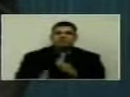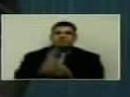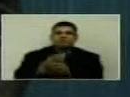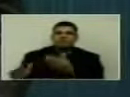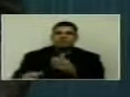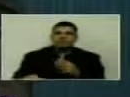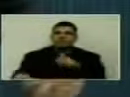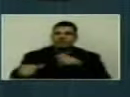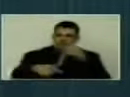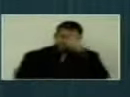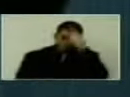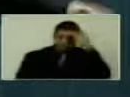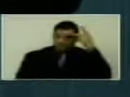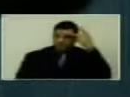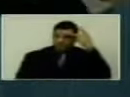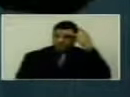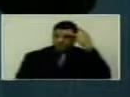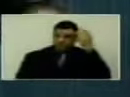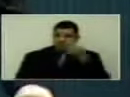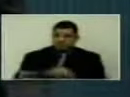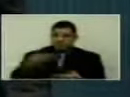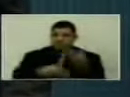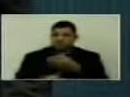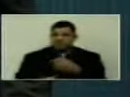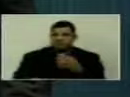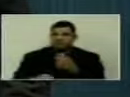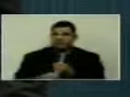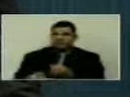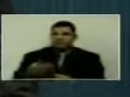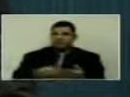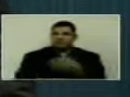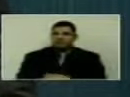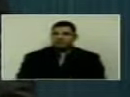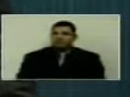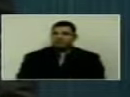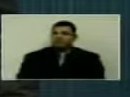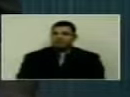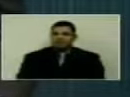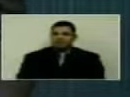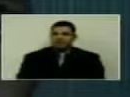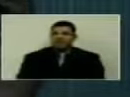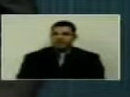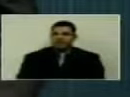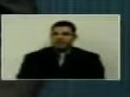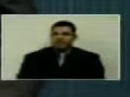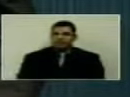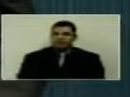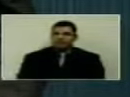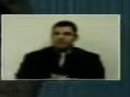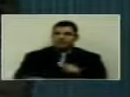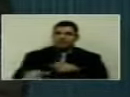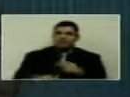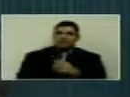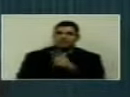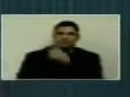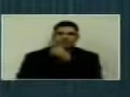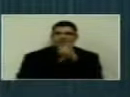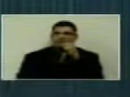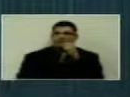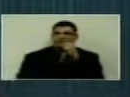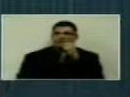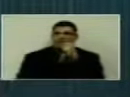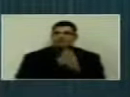esfolar o produtor e para saquear os cofres do estado do Amazonas. E para roubar a merenda escolar, que